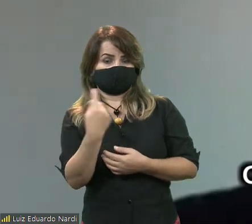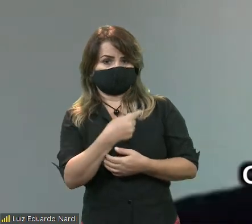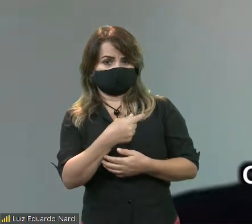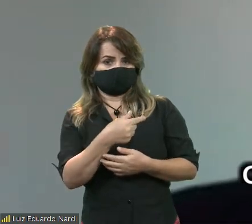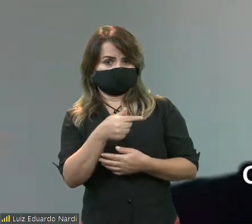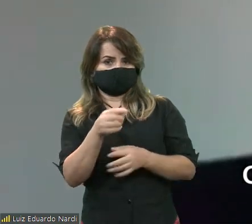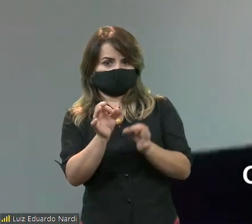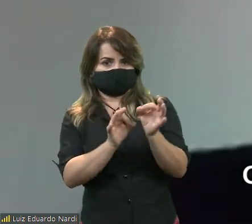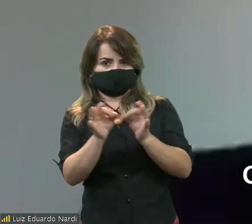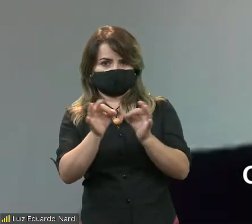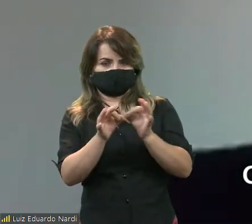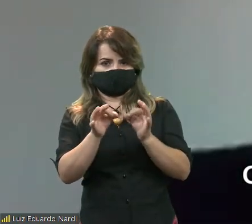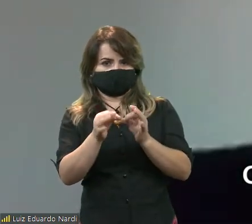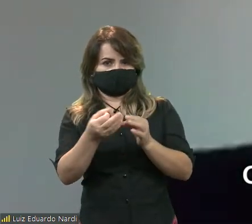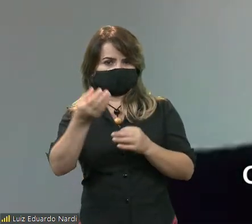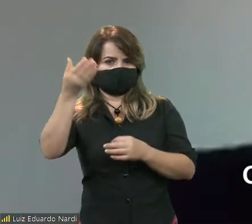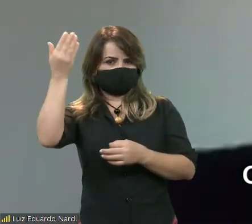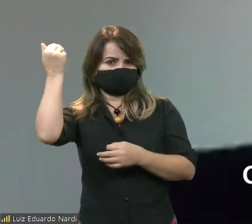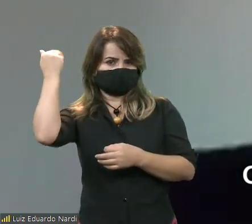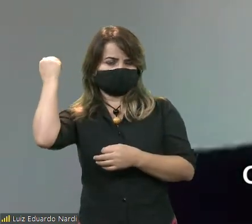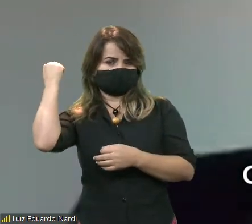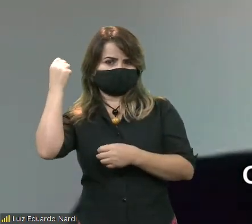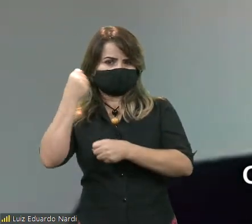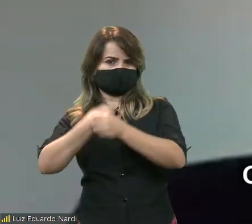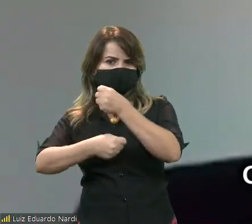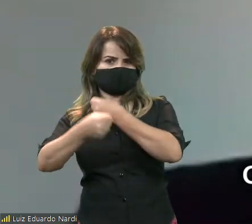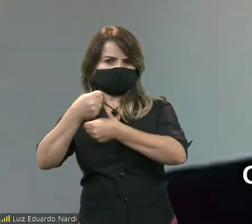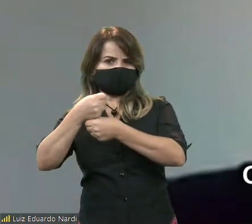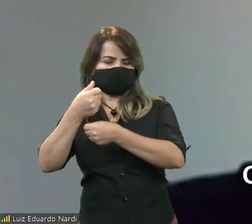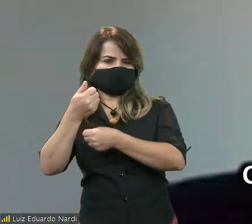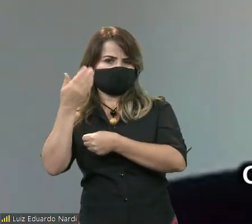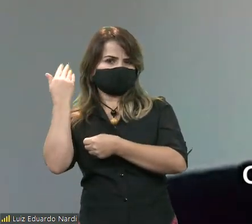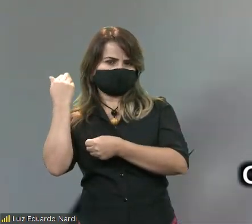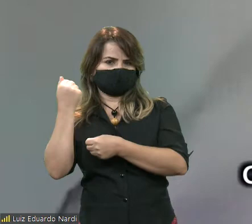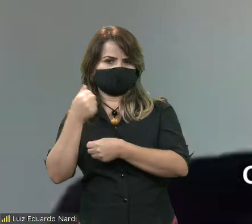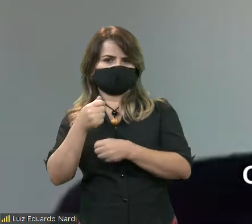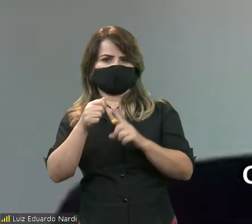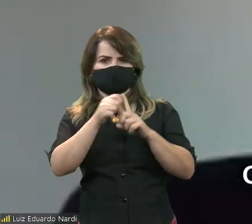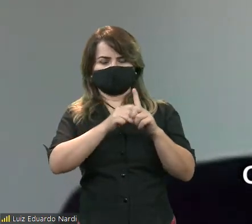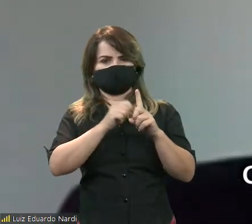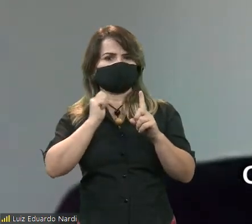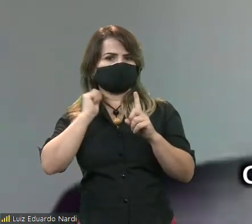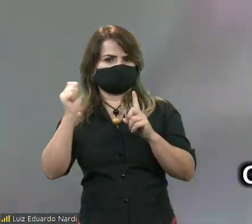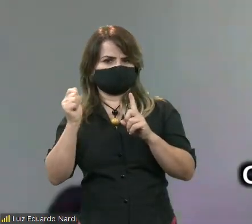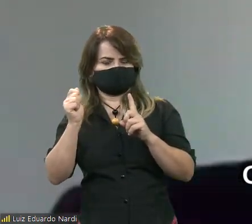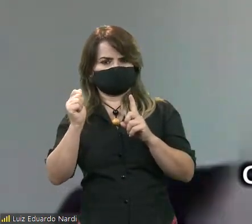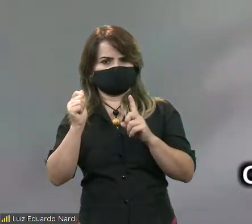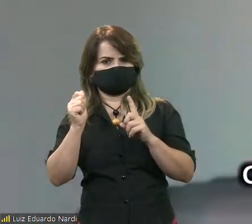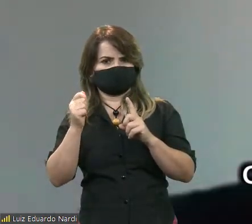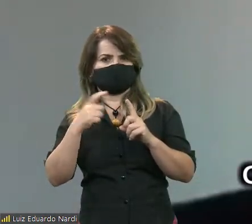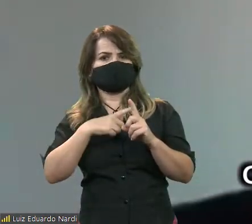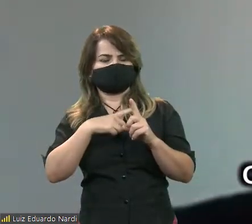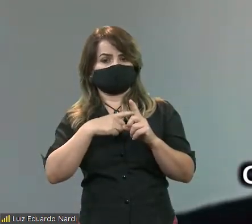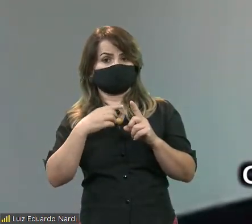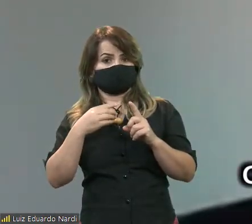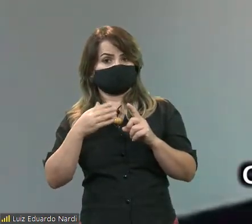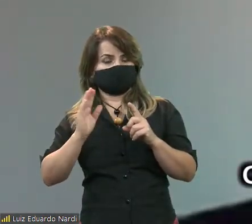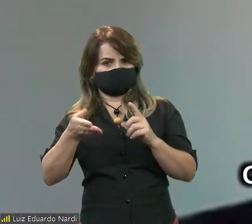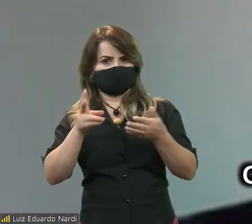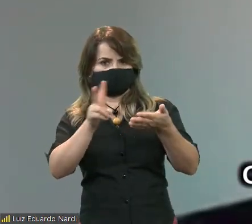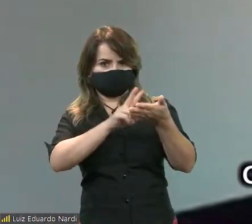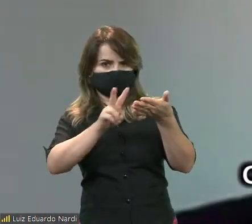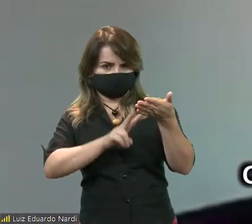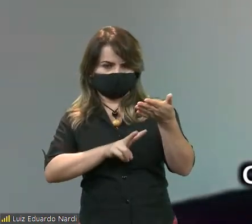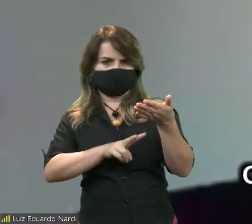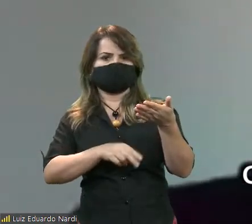ano passado. Eu já li e reli este projeto. Com que pretensão, meu caro vereador Marcos